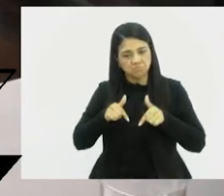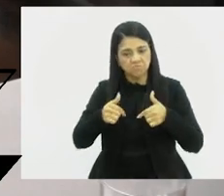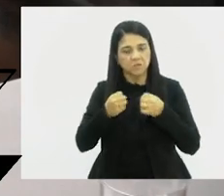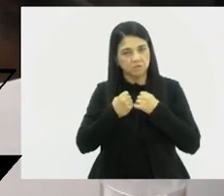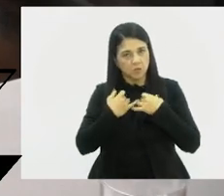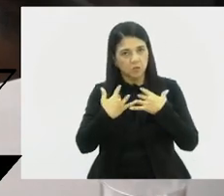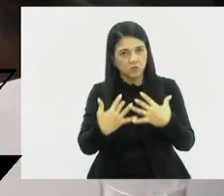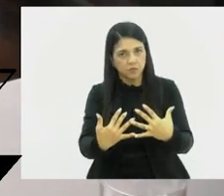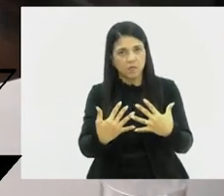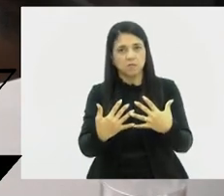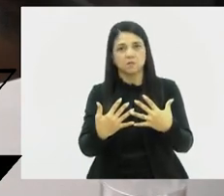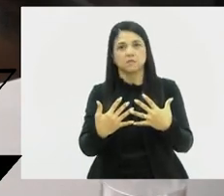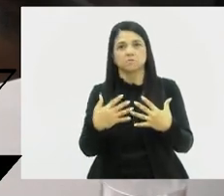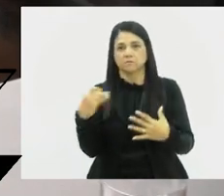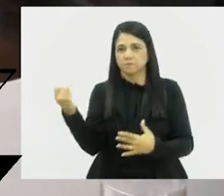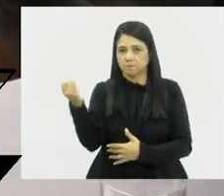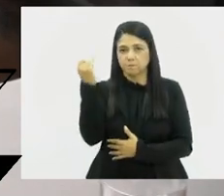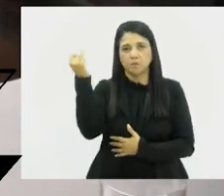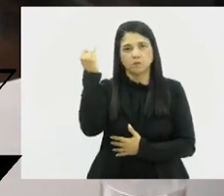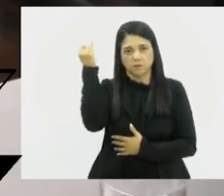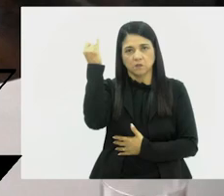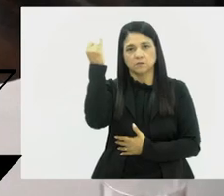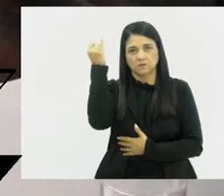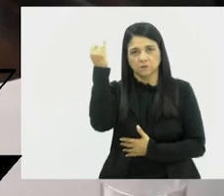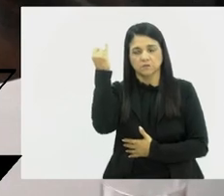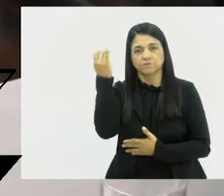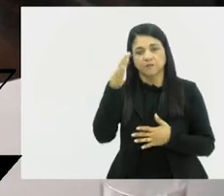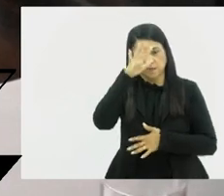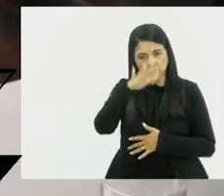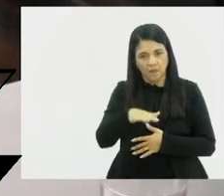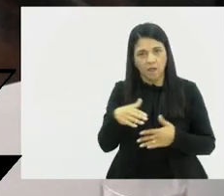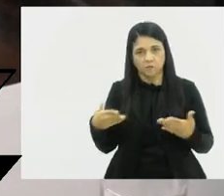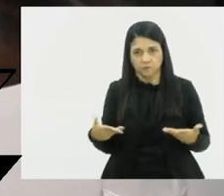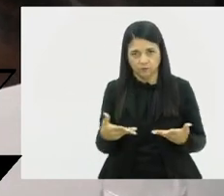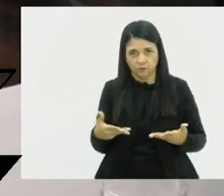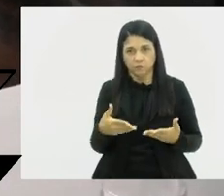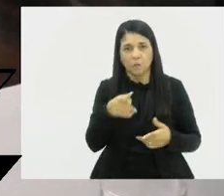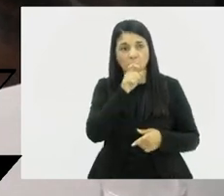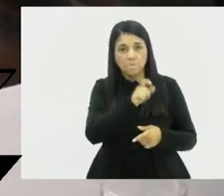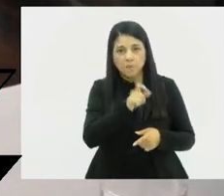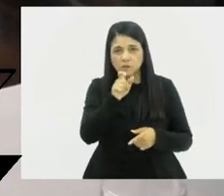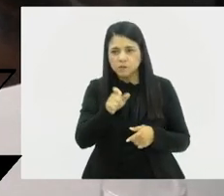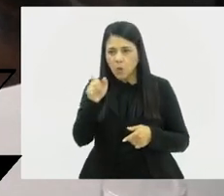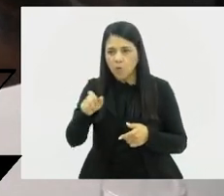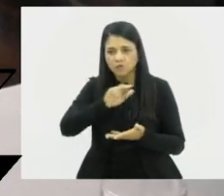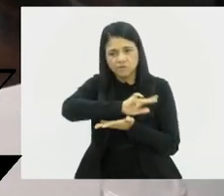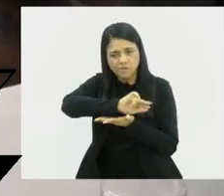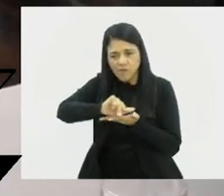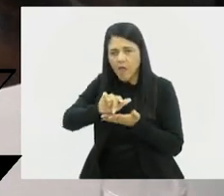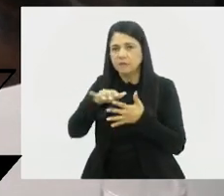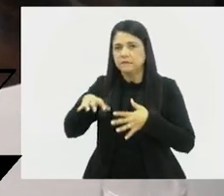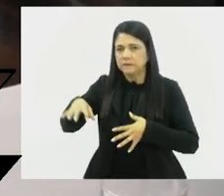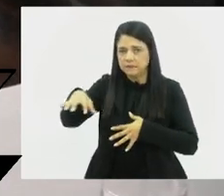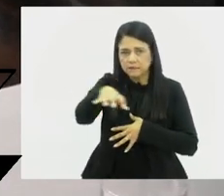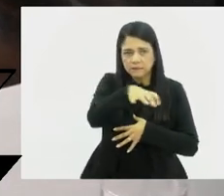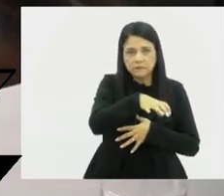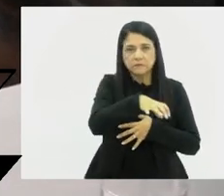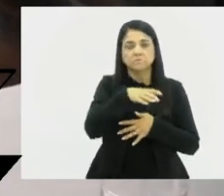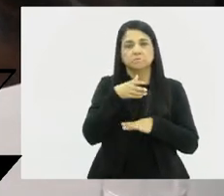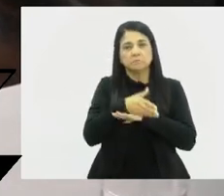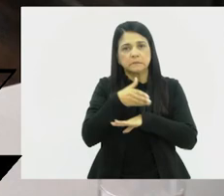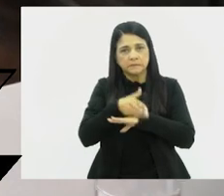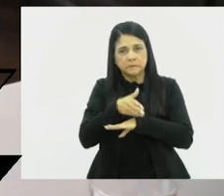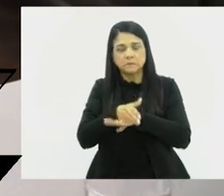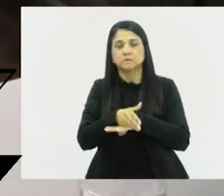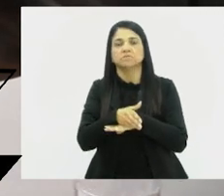de tão importância na tarde de hoje, que tantas pessoas de diversos setores se fazem presentes para